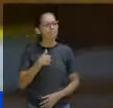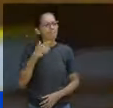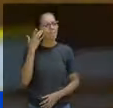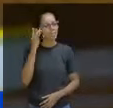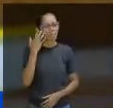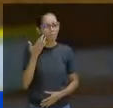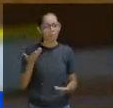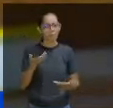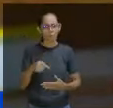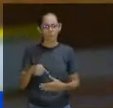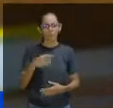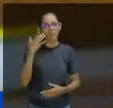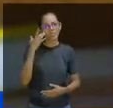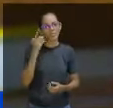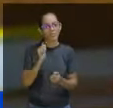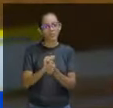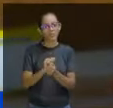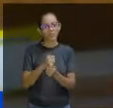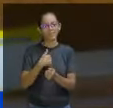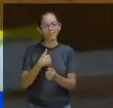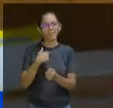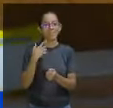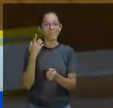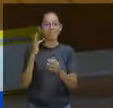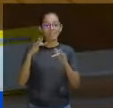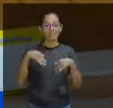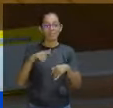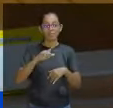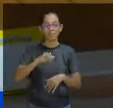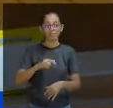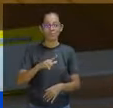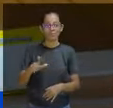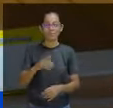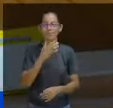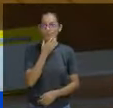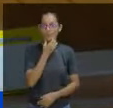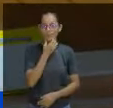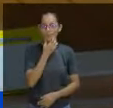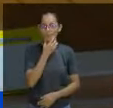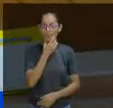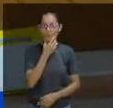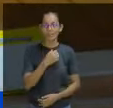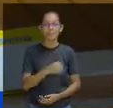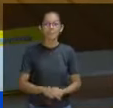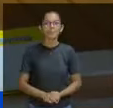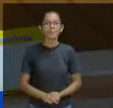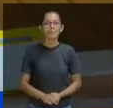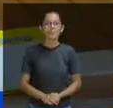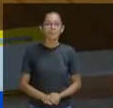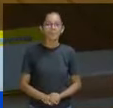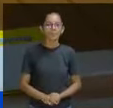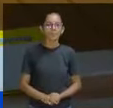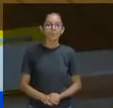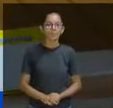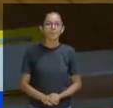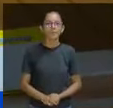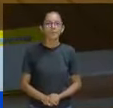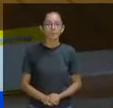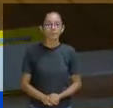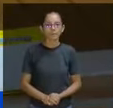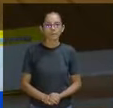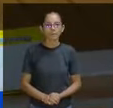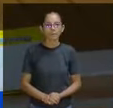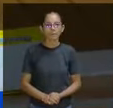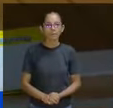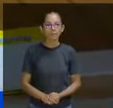falar, né? Foco no desembargador Paulo Madeira. Perdão, juiz Paulo Madeira. Brevemente que era hoje. Ela falou